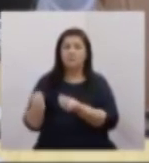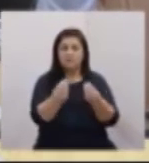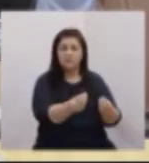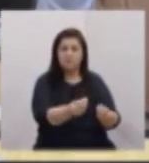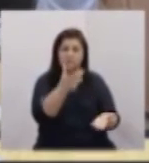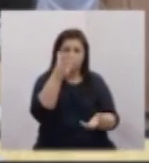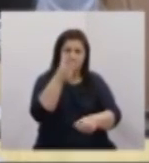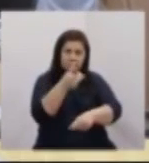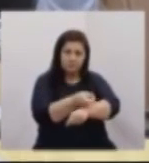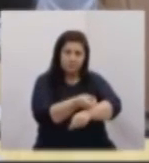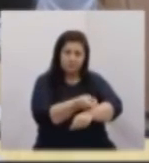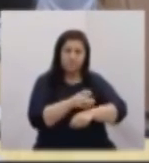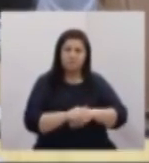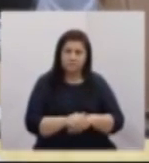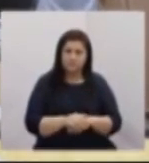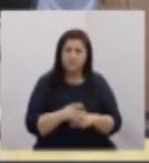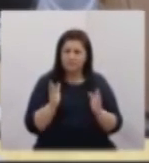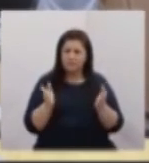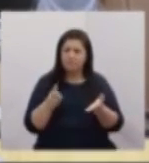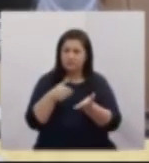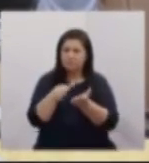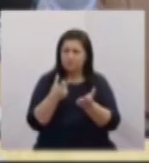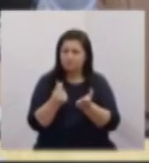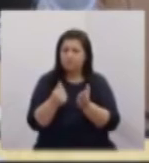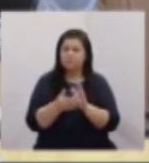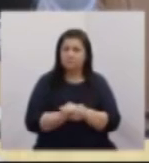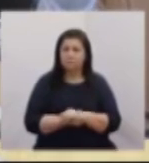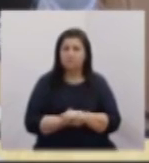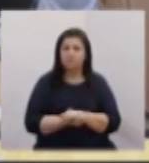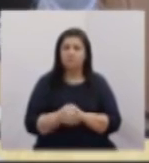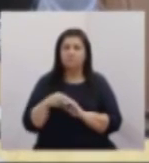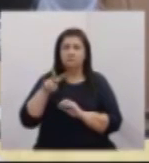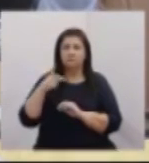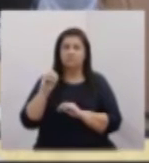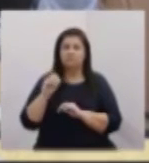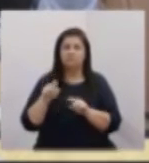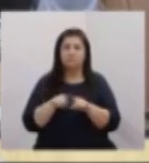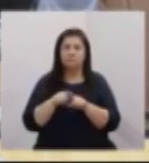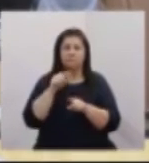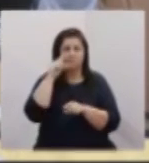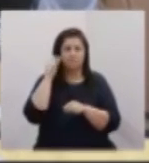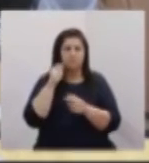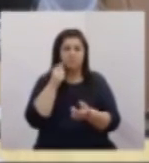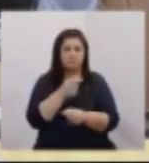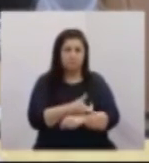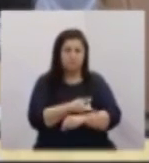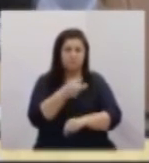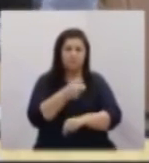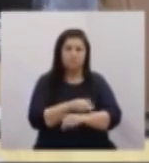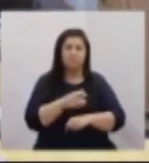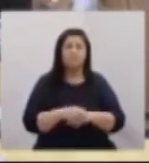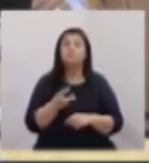vacinas solicitadas via emenda impositiva 2020, V10 e tríplice felina? Informar a data.